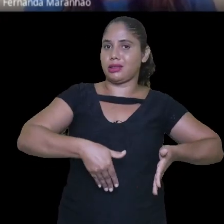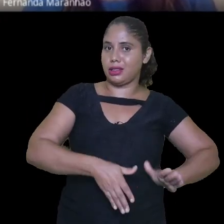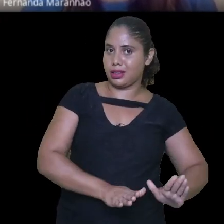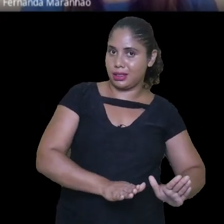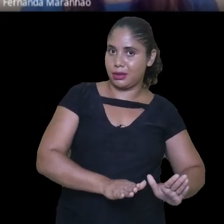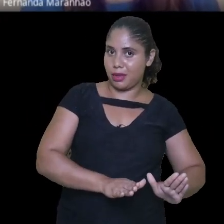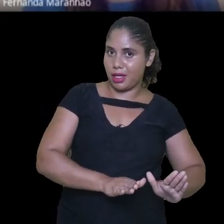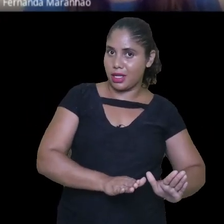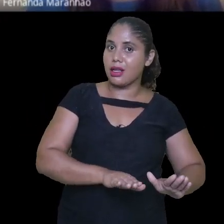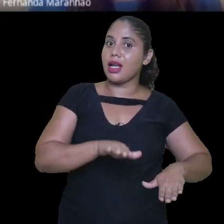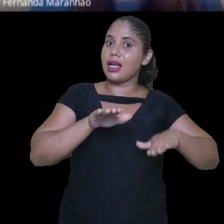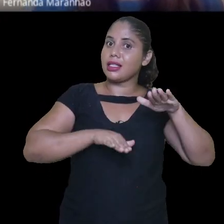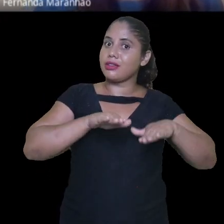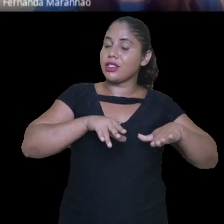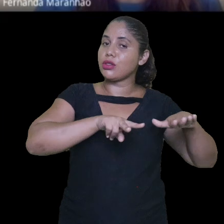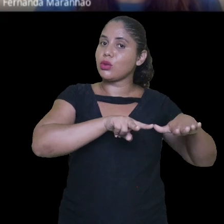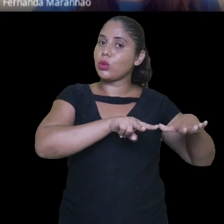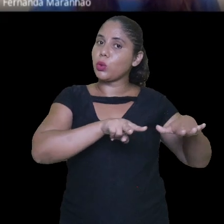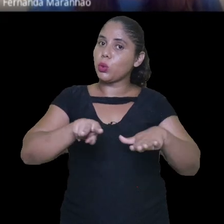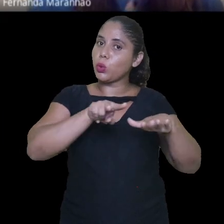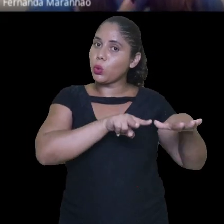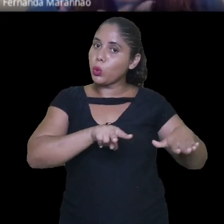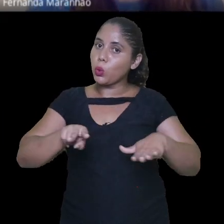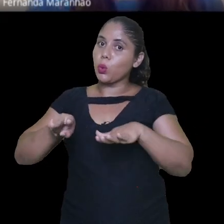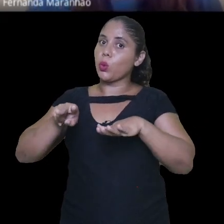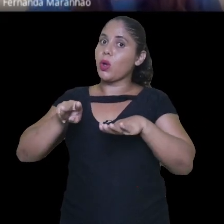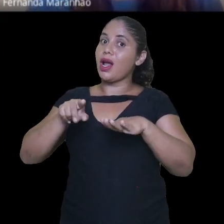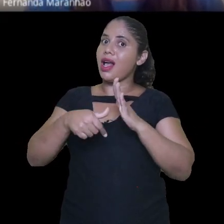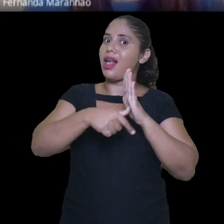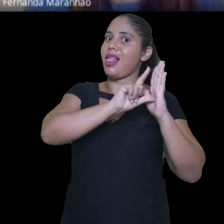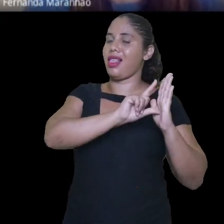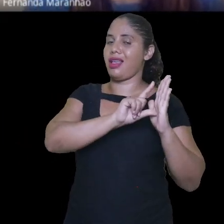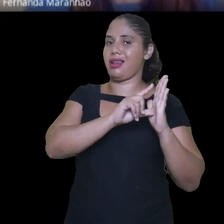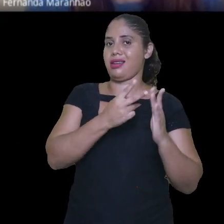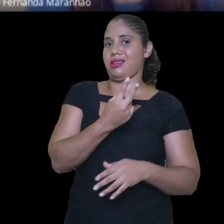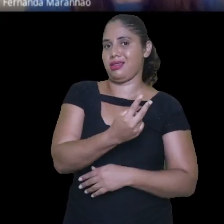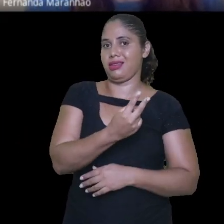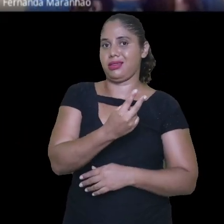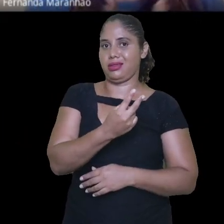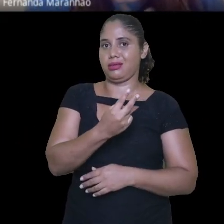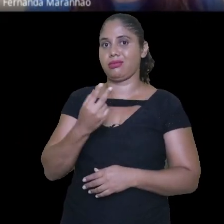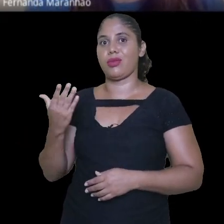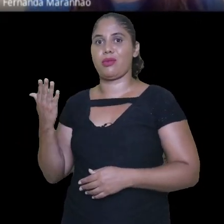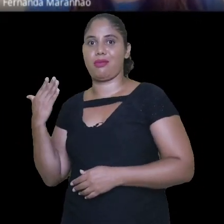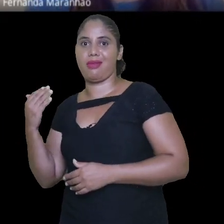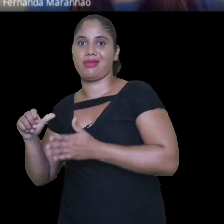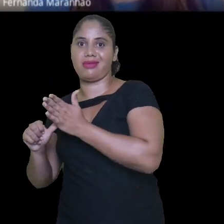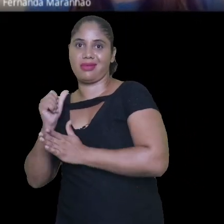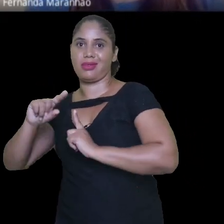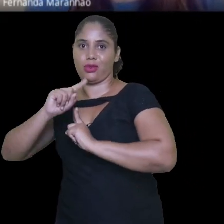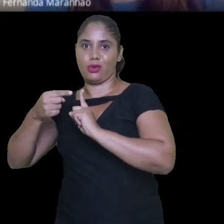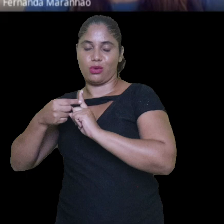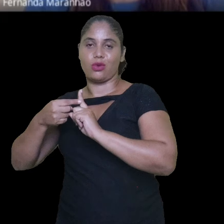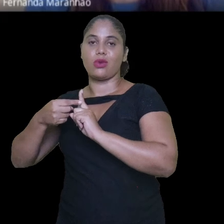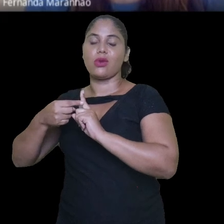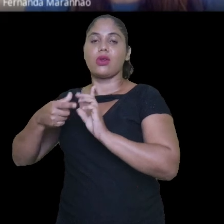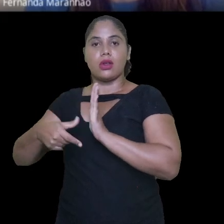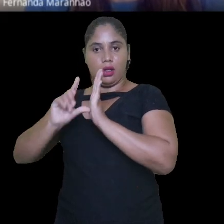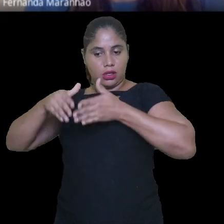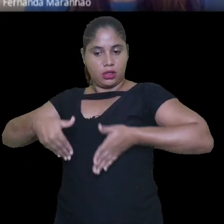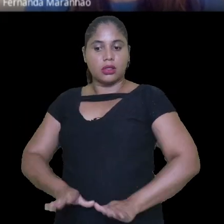um rastreio de pacientes que tenham história exclusivamente, se nós formos apenas para esse